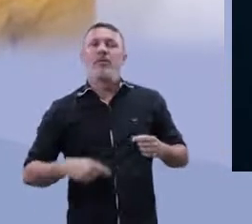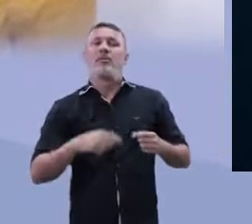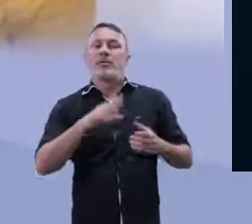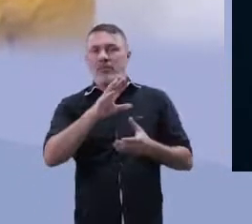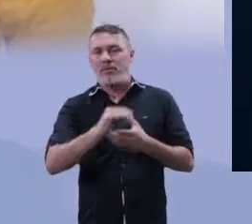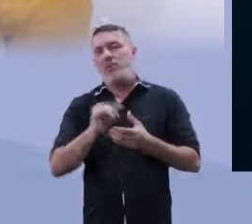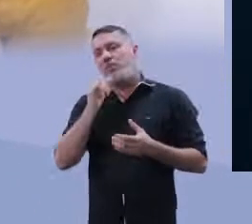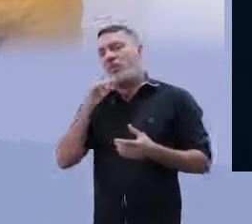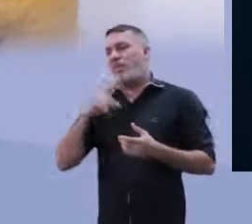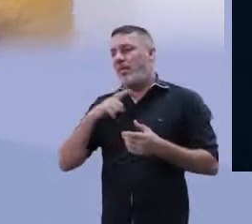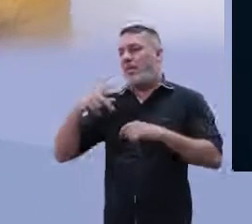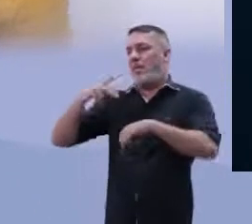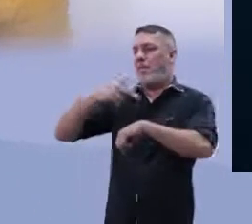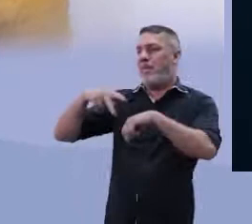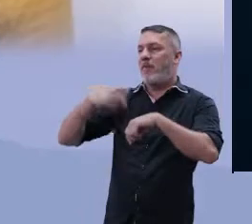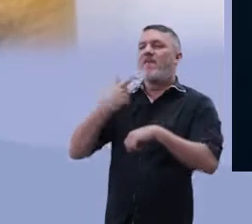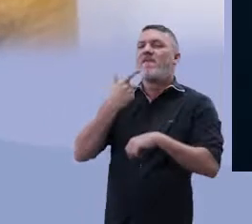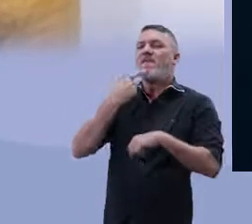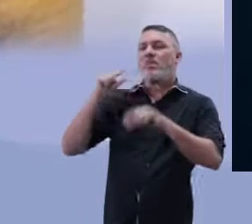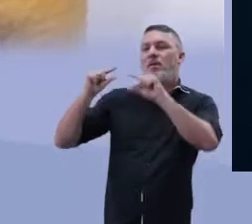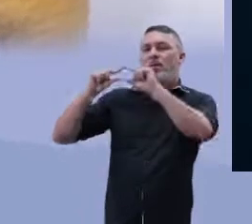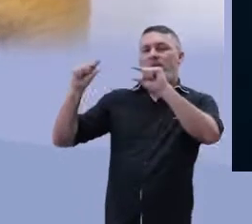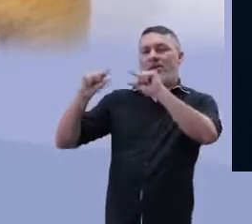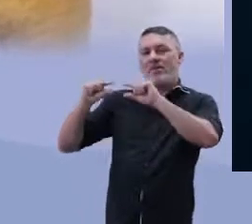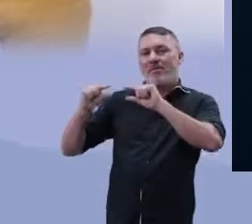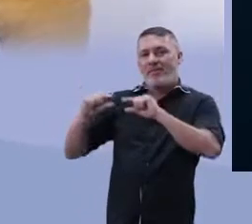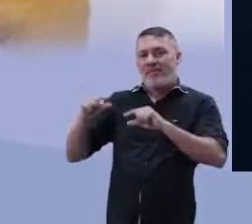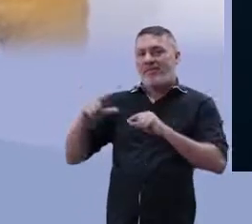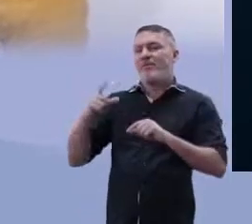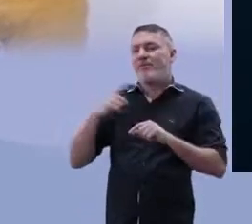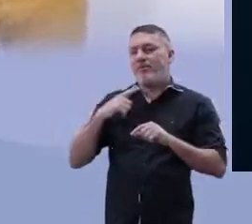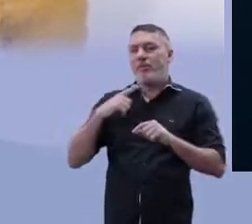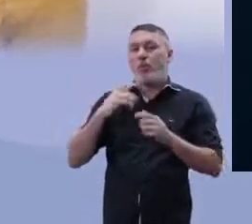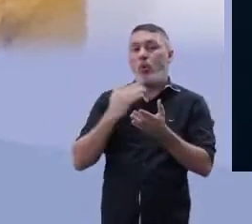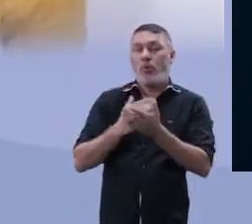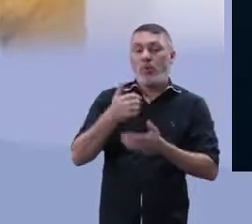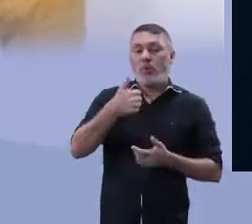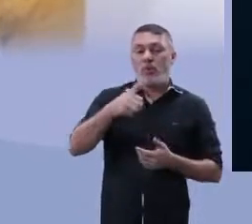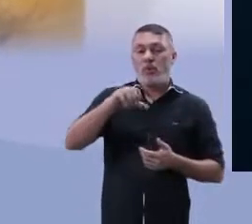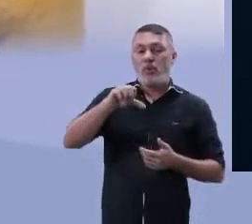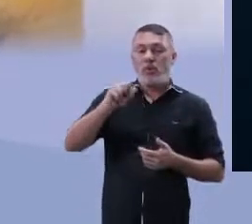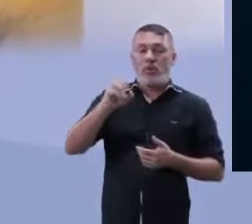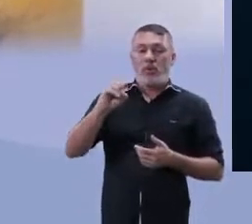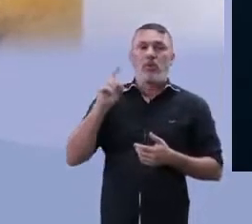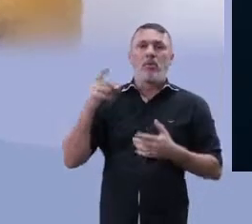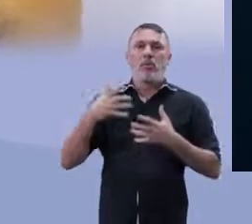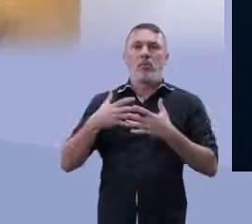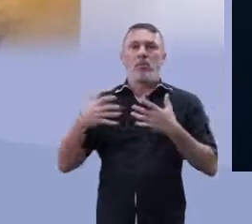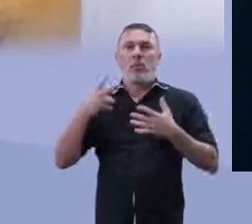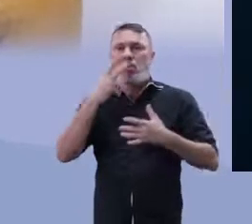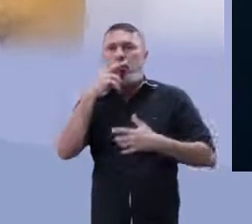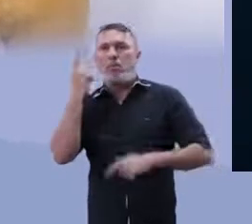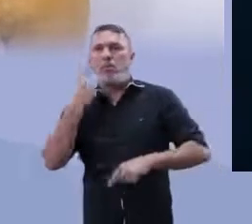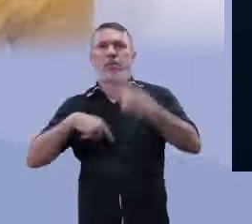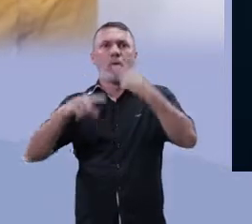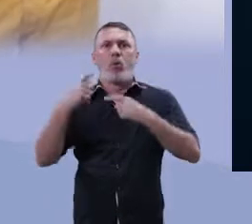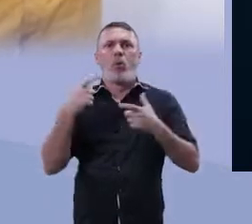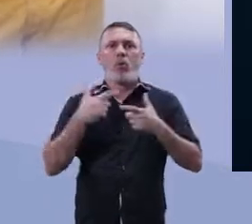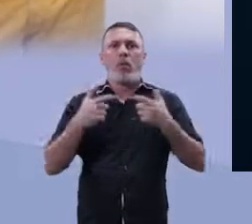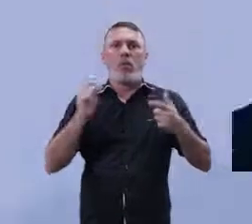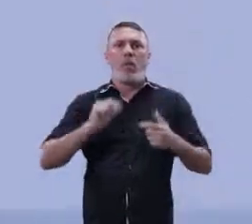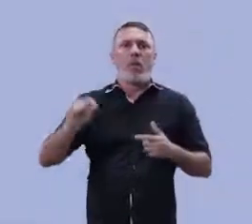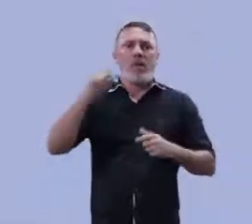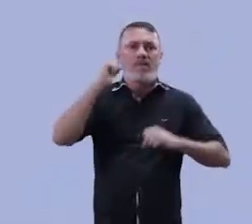multinacionais. Indonésia, Vietnã, Malásia, Tailândia, que a partir da década de 80 também tiveram, digamos assim, uma elevação do seu